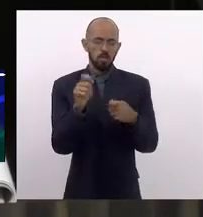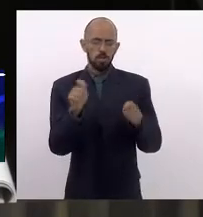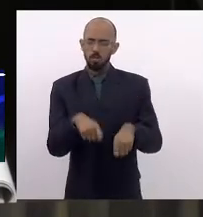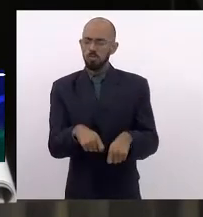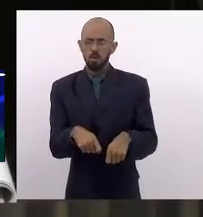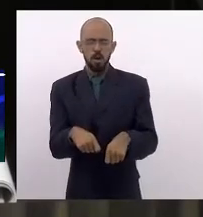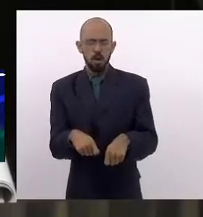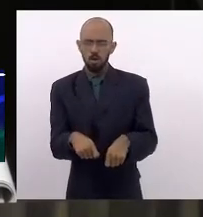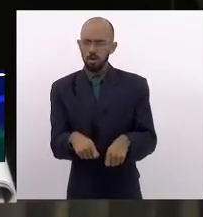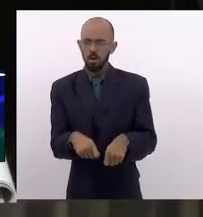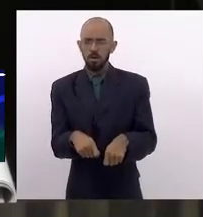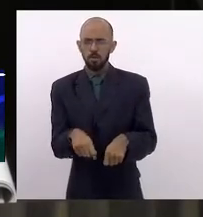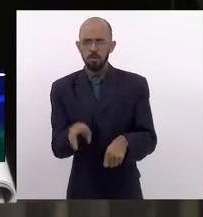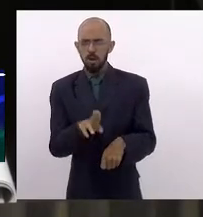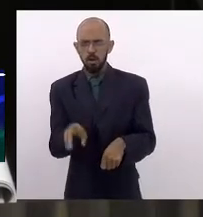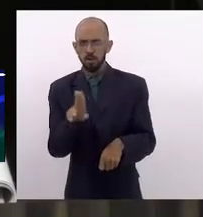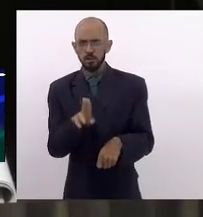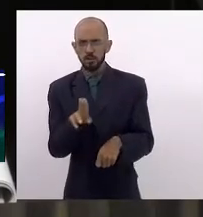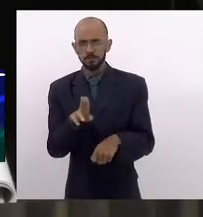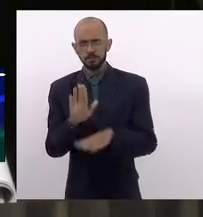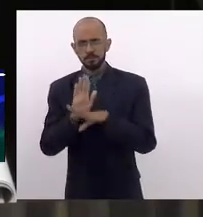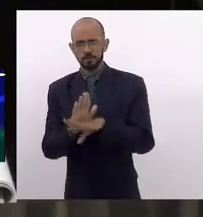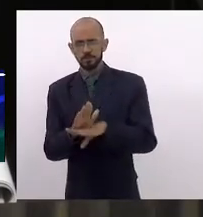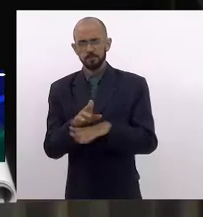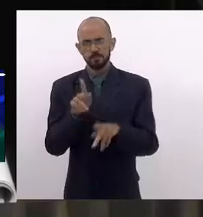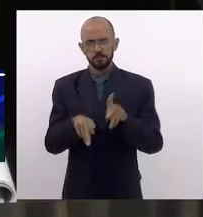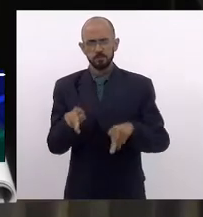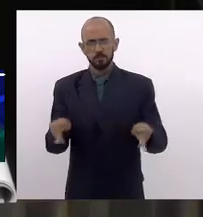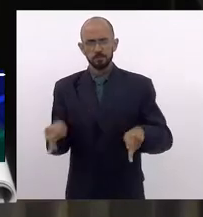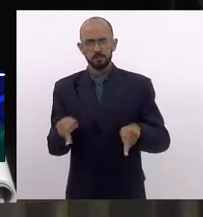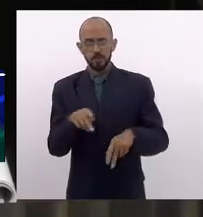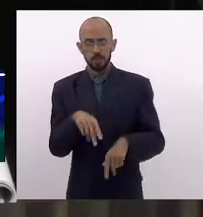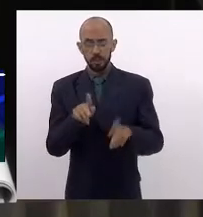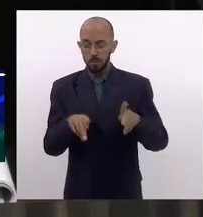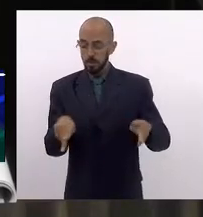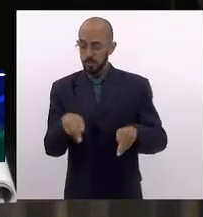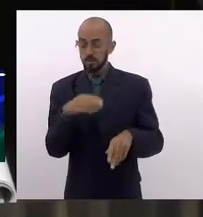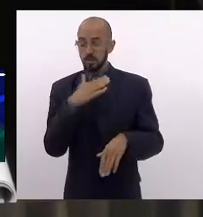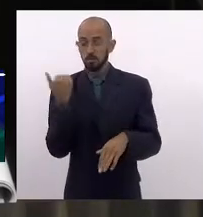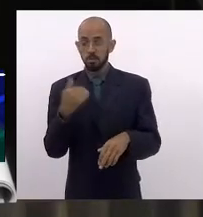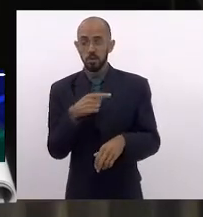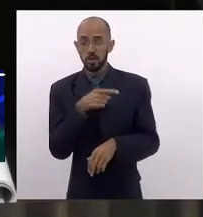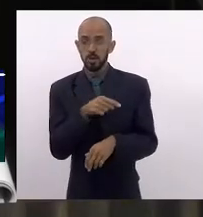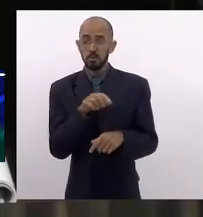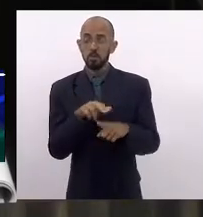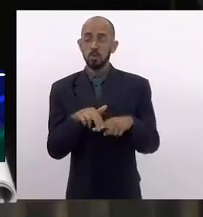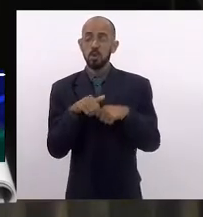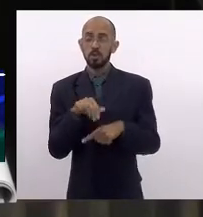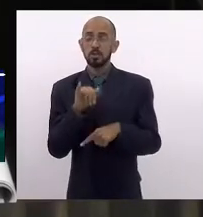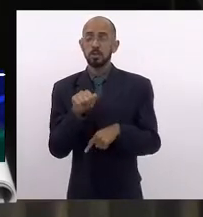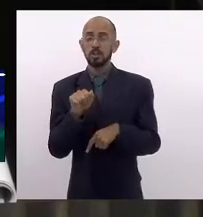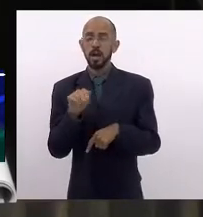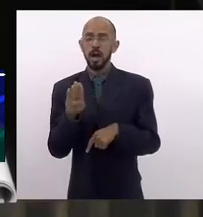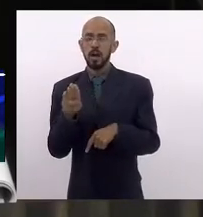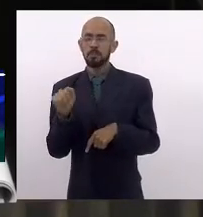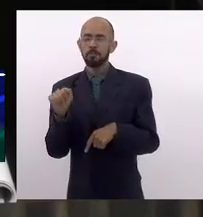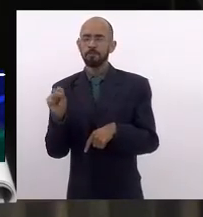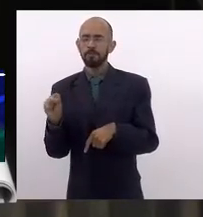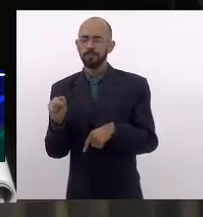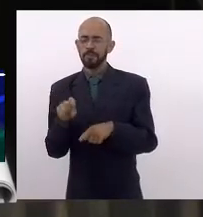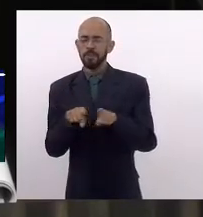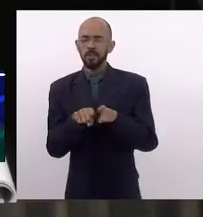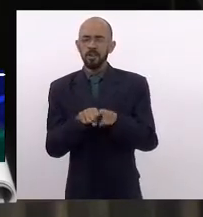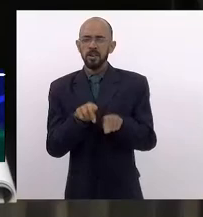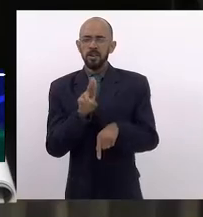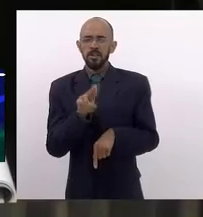fique a população estava morrendo EA estava por trás aí a paz EA Unisaúde Então eu queria lembrar os